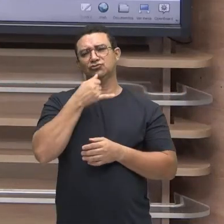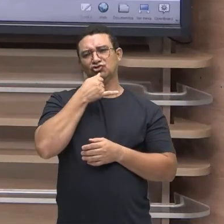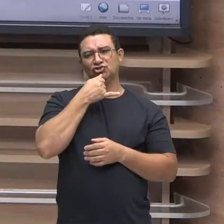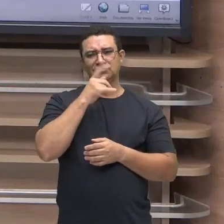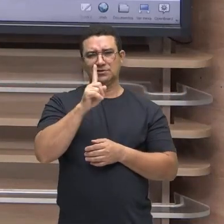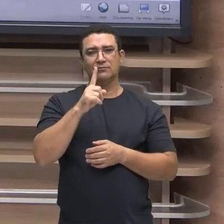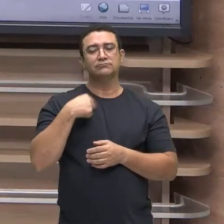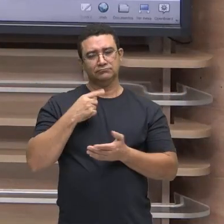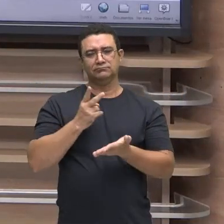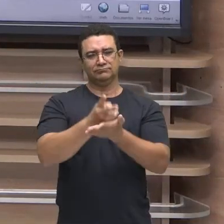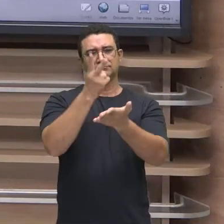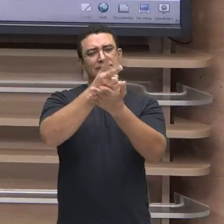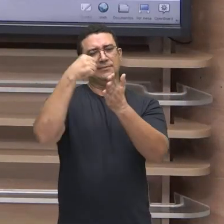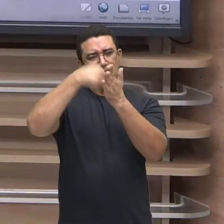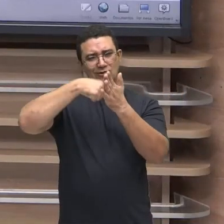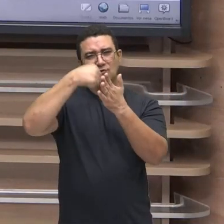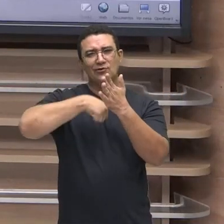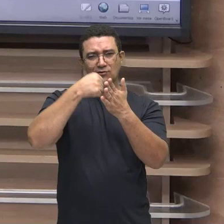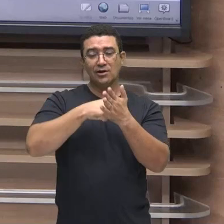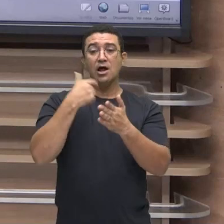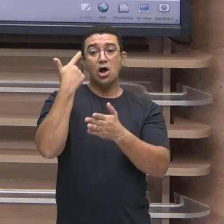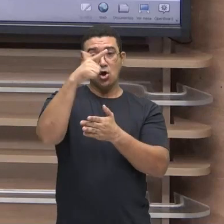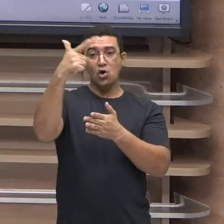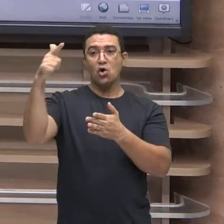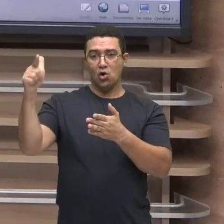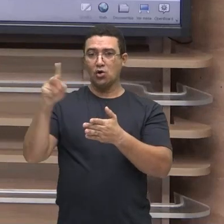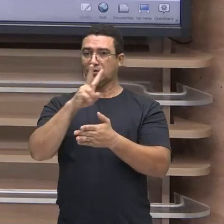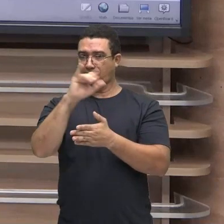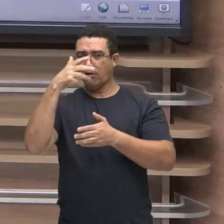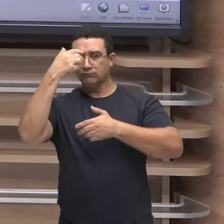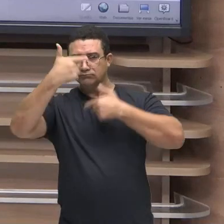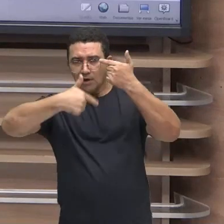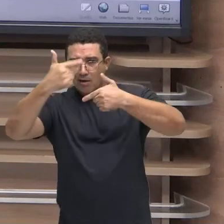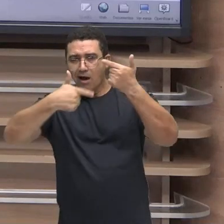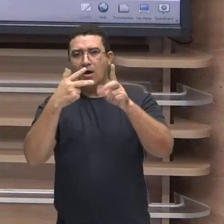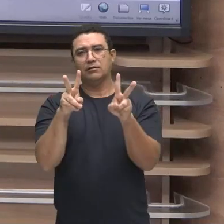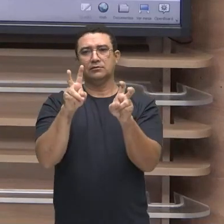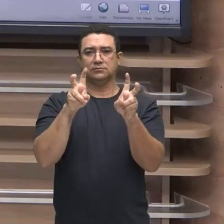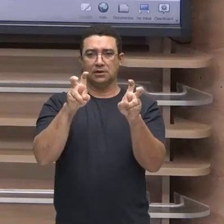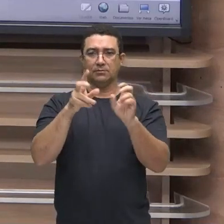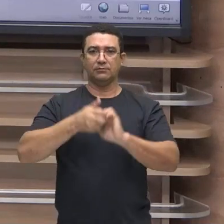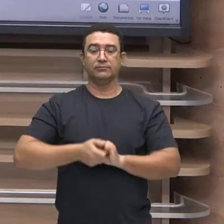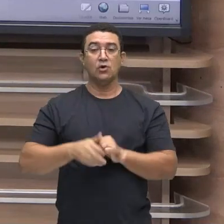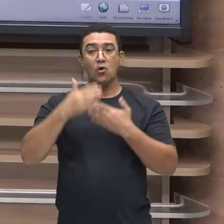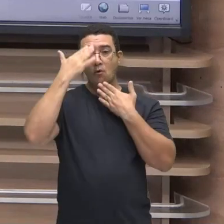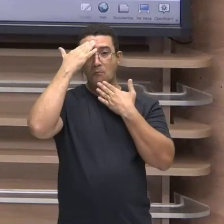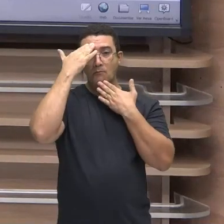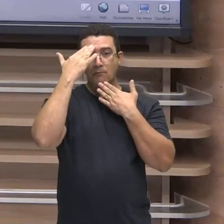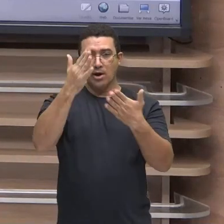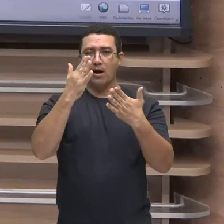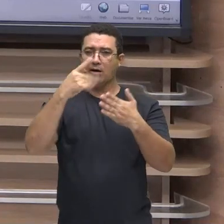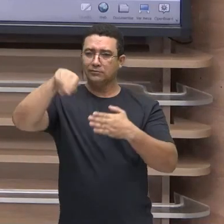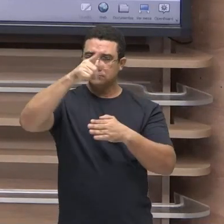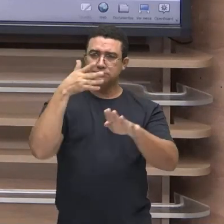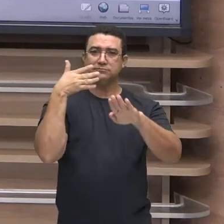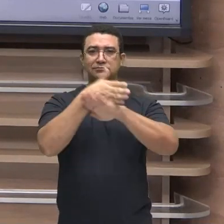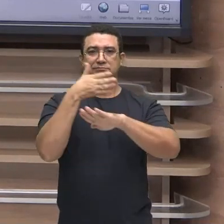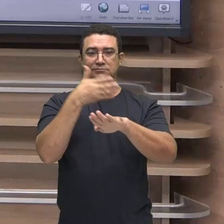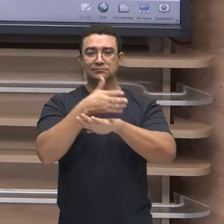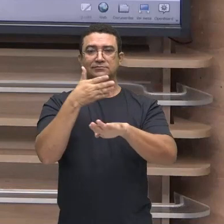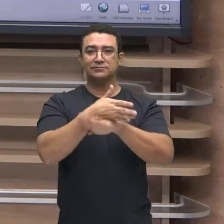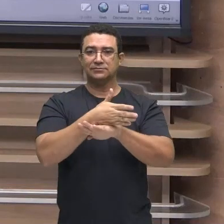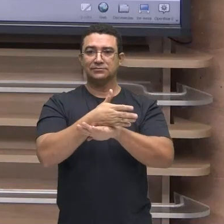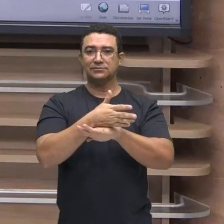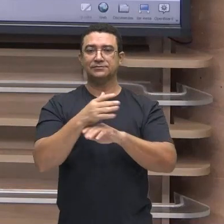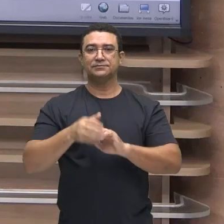vai continuar durante todas as outras séries trabalhando este assunto. Então, obrigado pela participação e